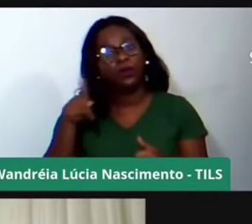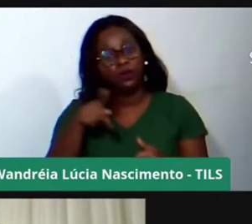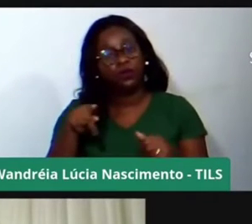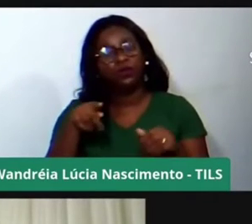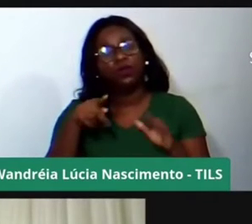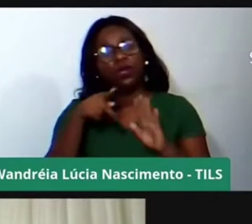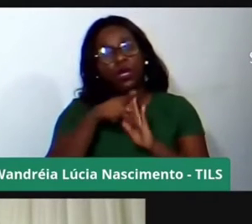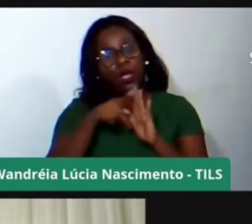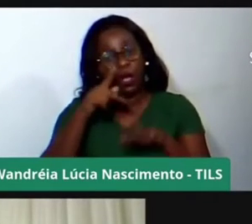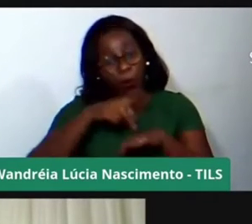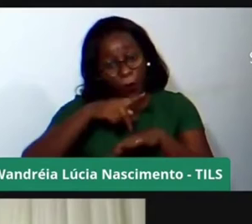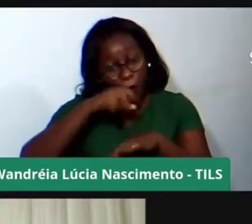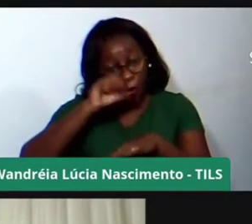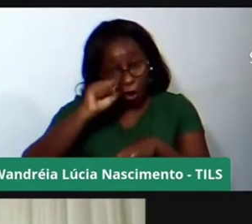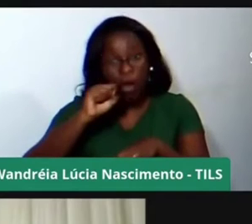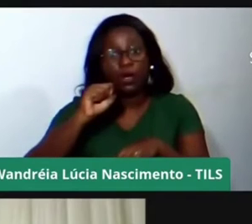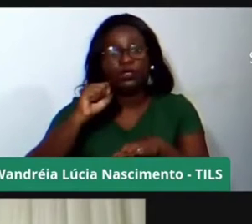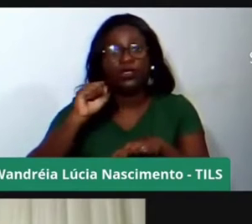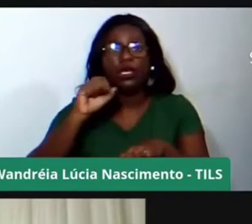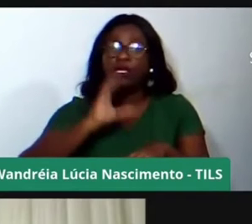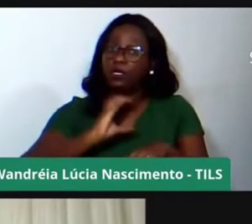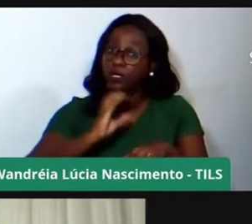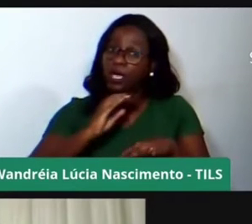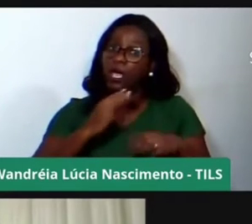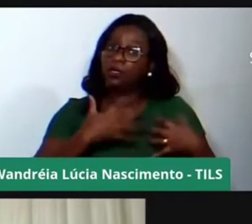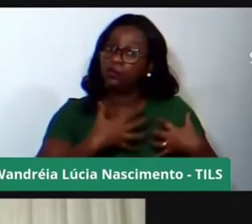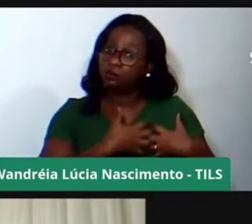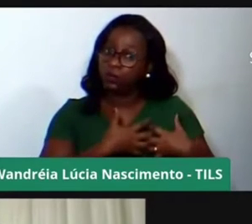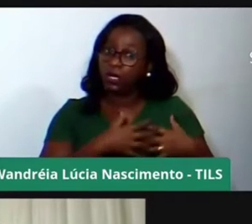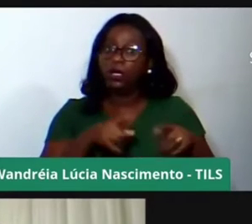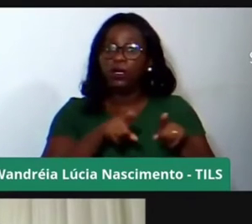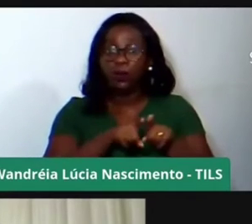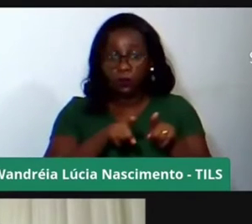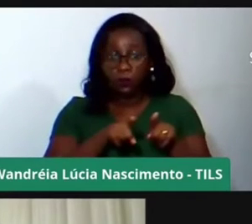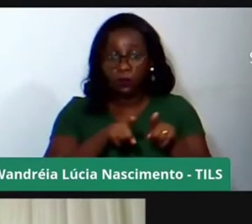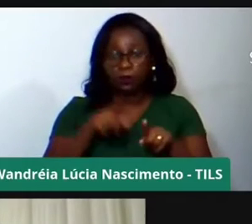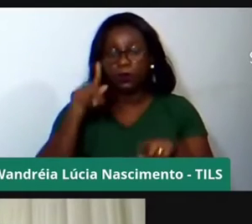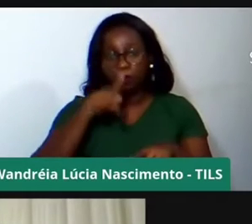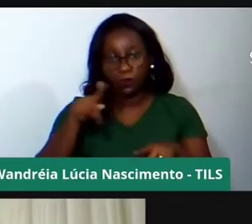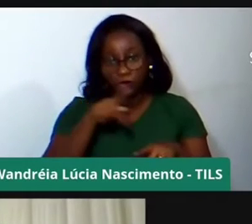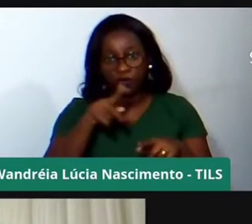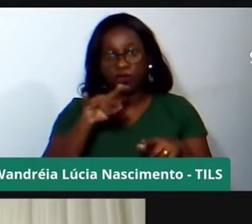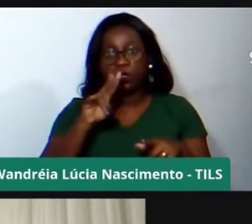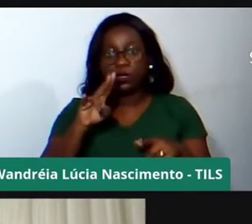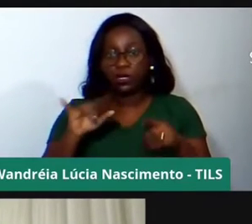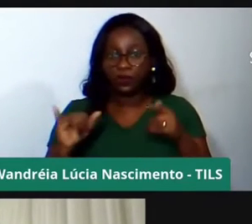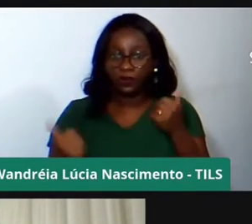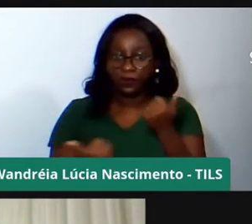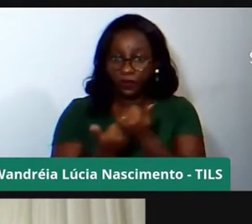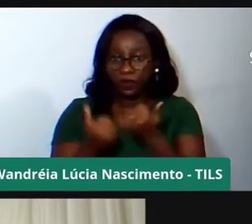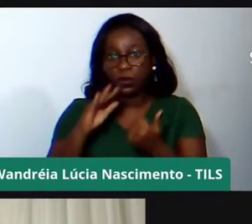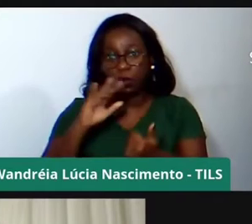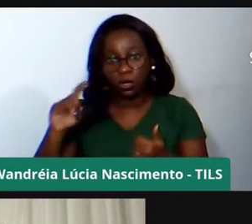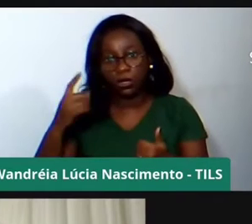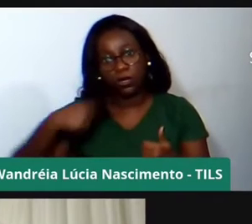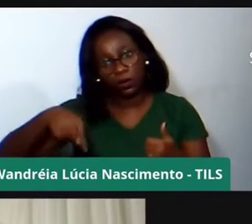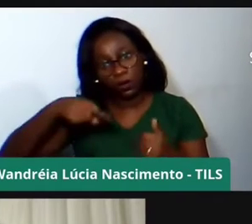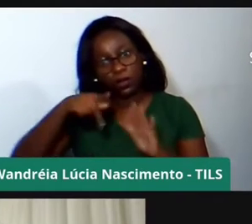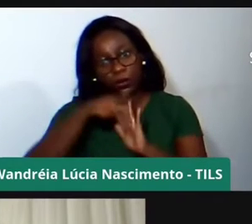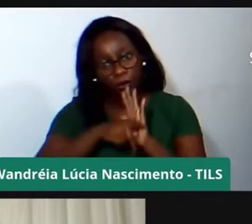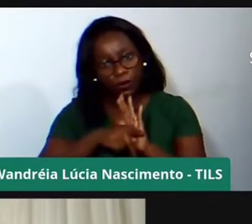ciências cardiovasculares e docente e vice-coordenadora do nosso programa. Ela desenvolve pesquisa nas áreas de